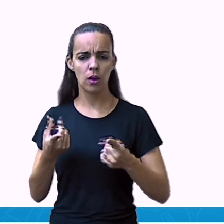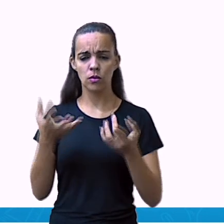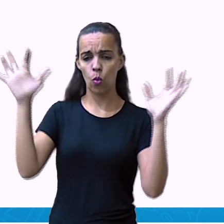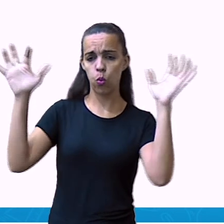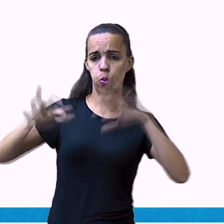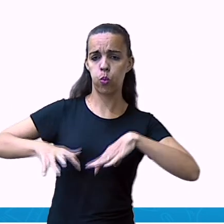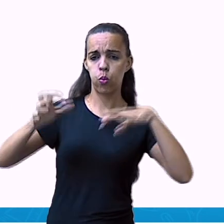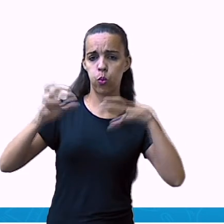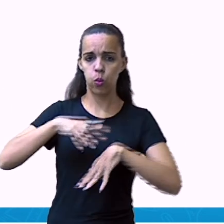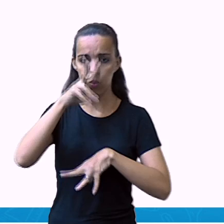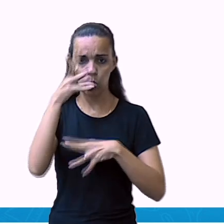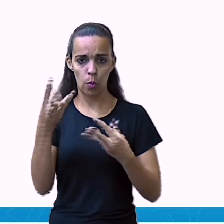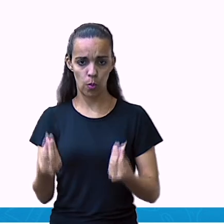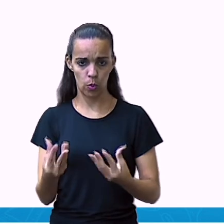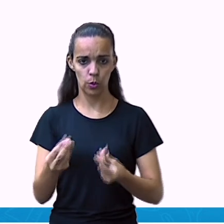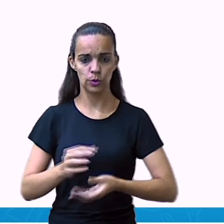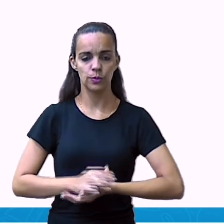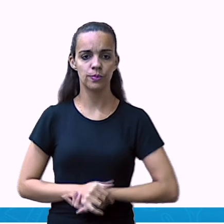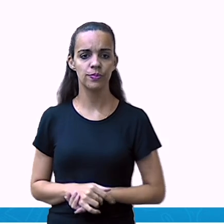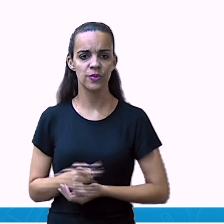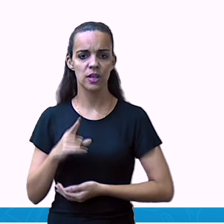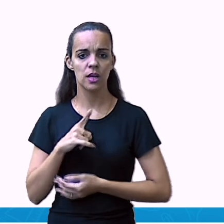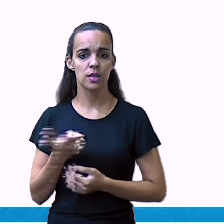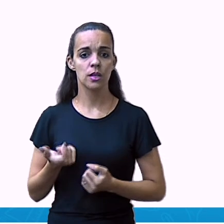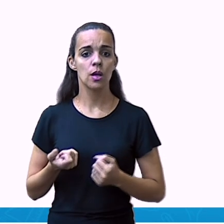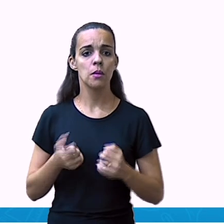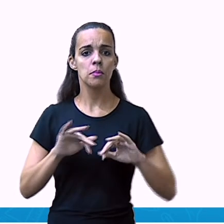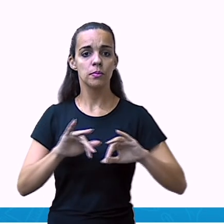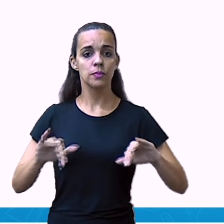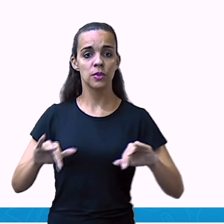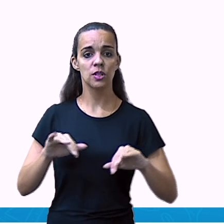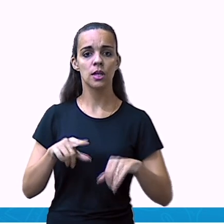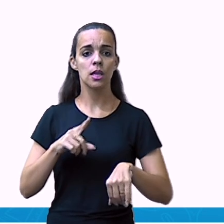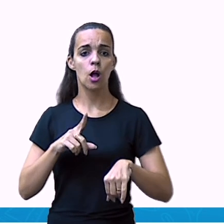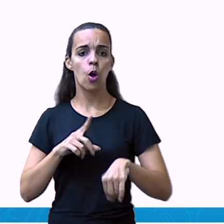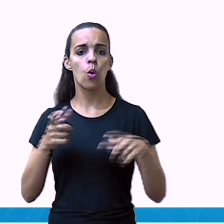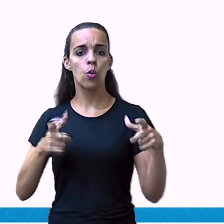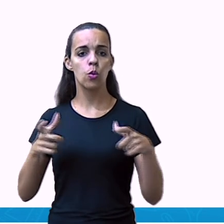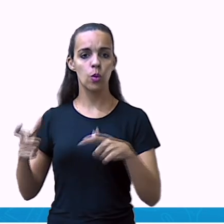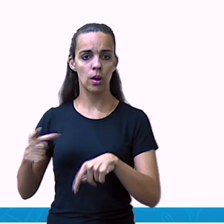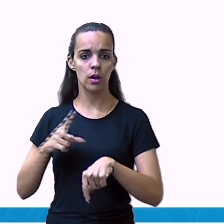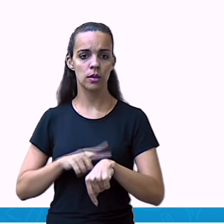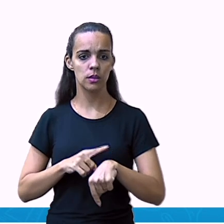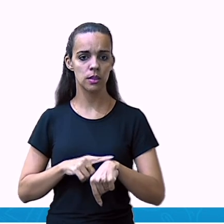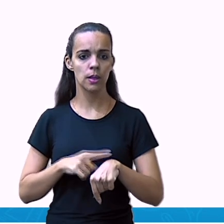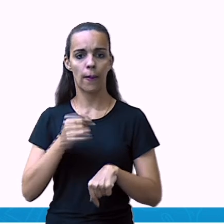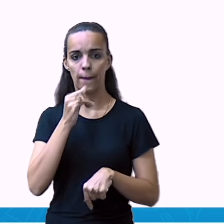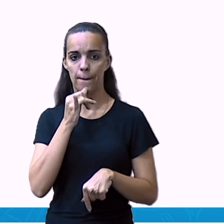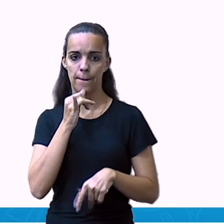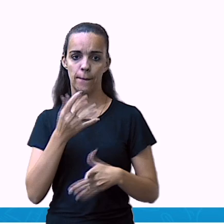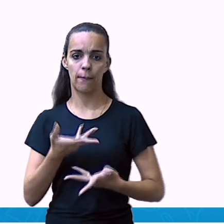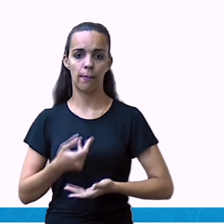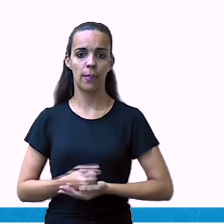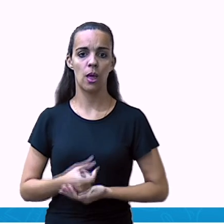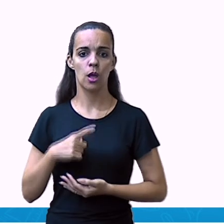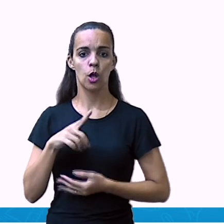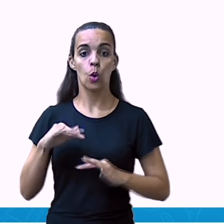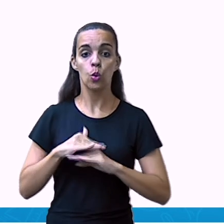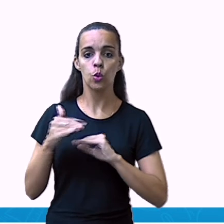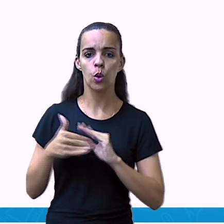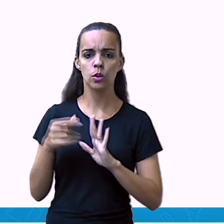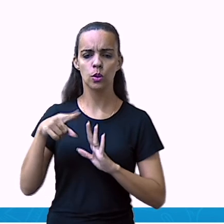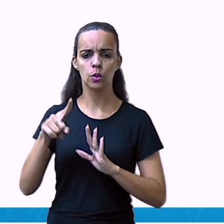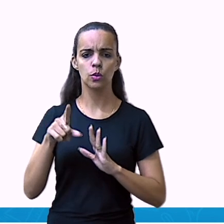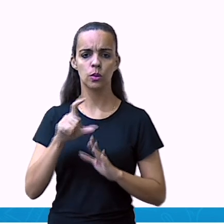intercalar expressões de tempo e lugar. Queríamos ir à praia, mas estava